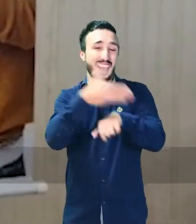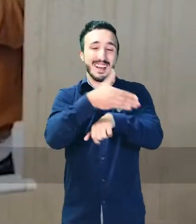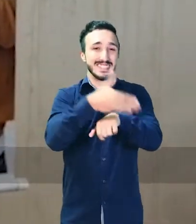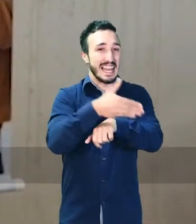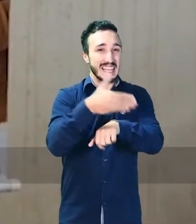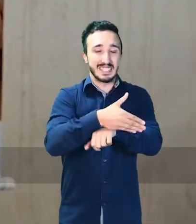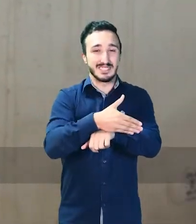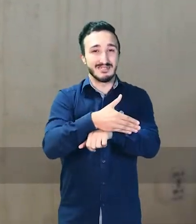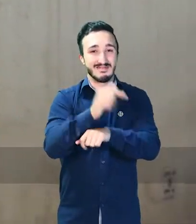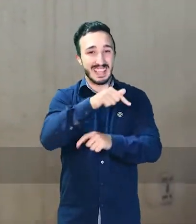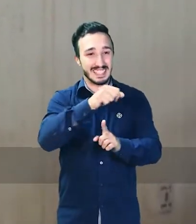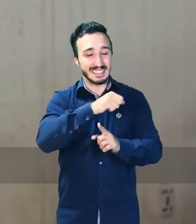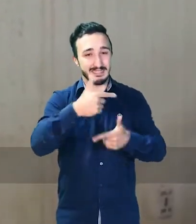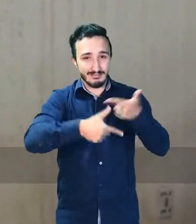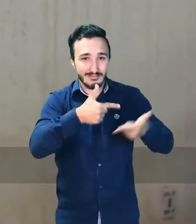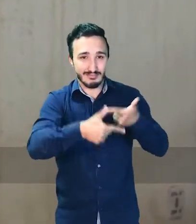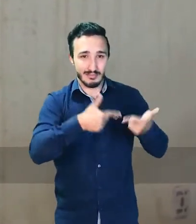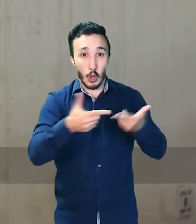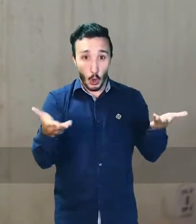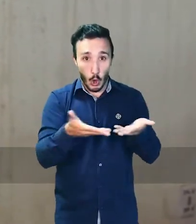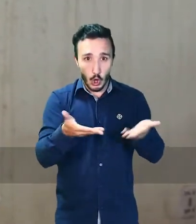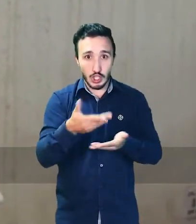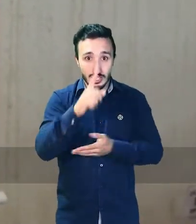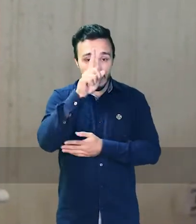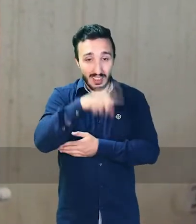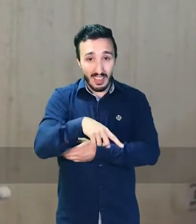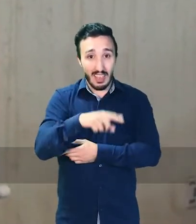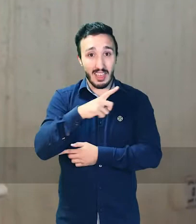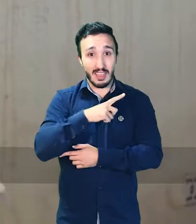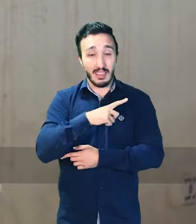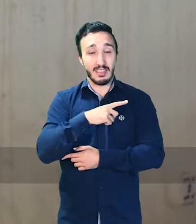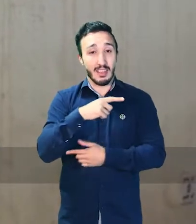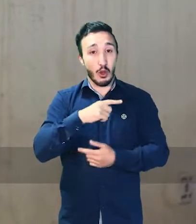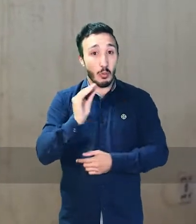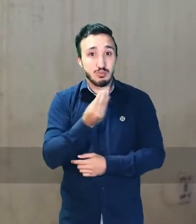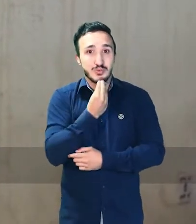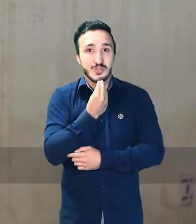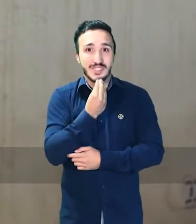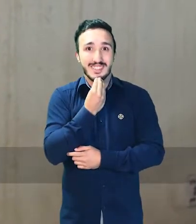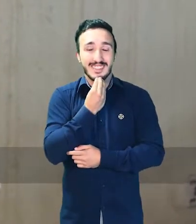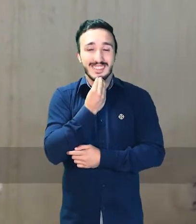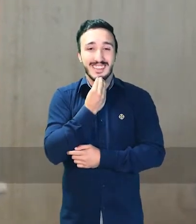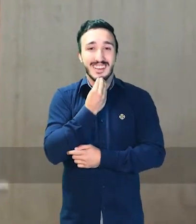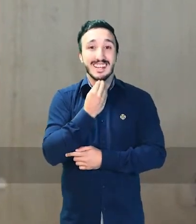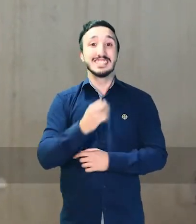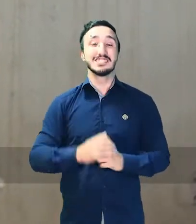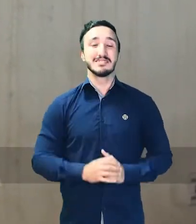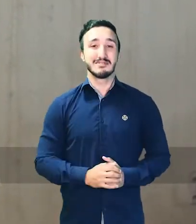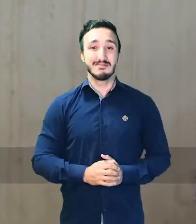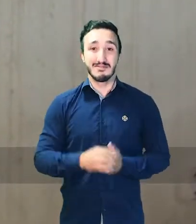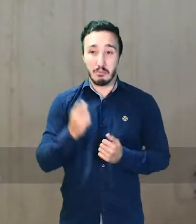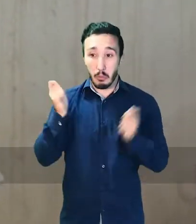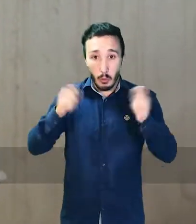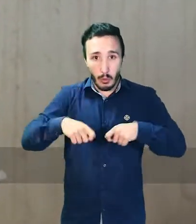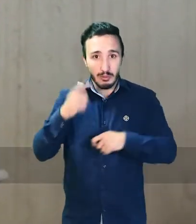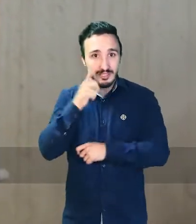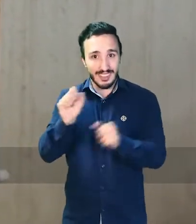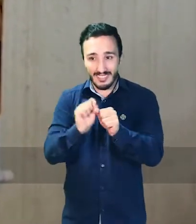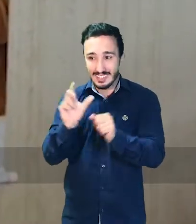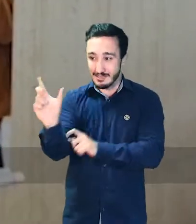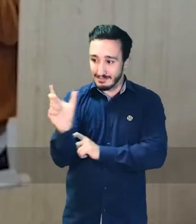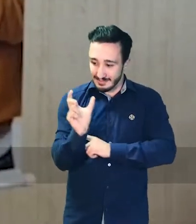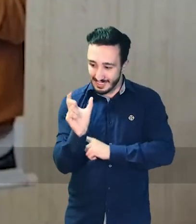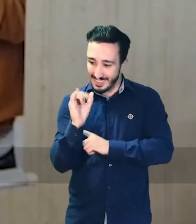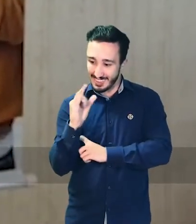muito acesso a esse serviço. E hoje a gente está tendo a oportunidade de estar tirando